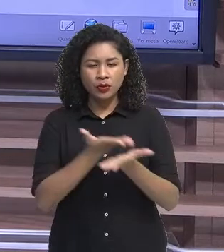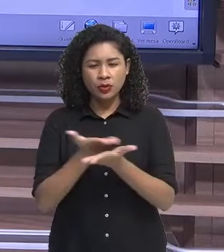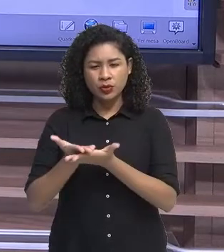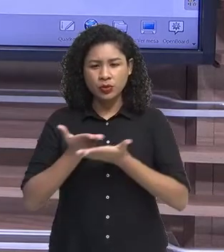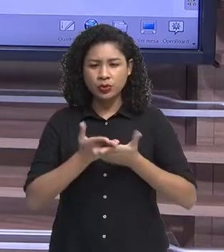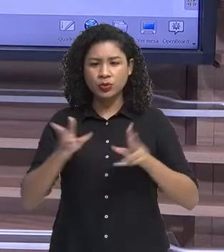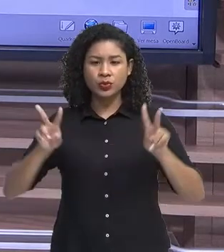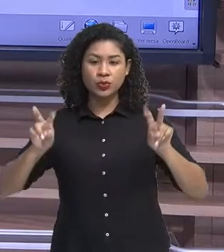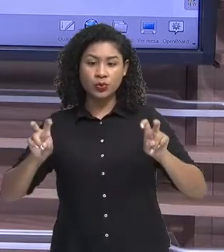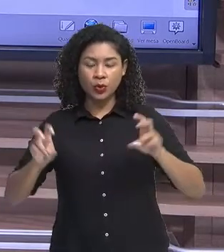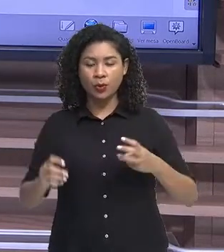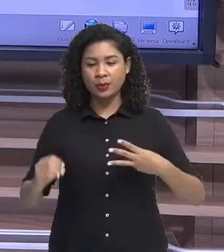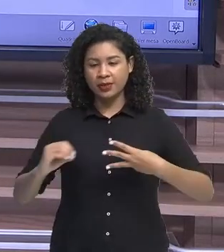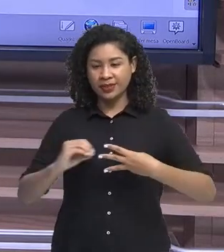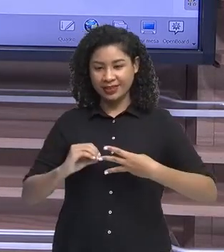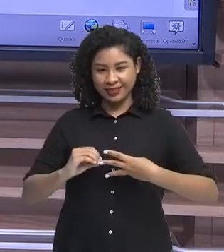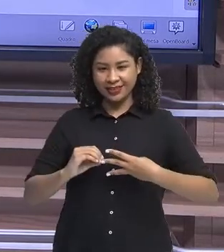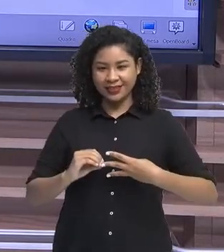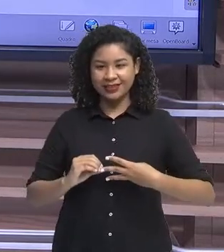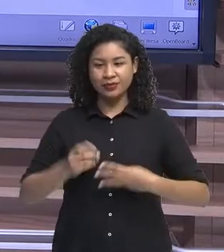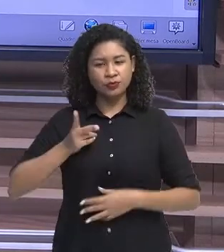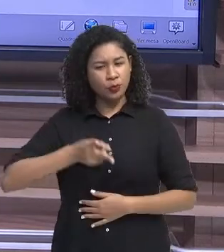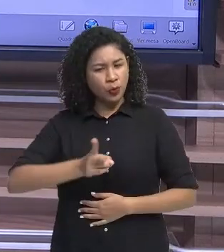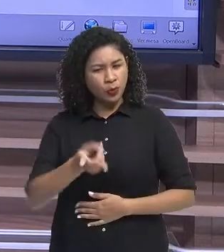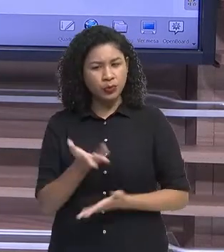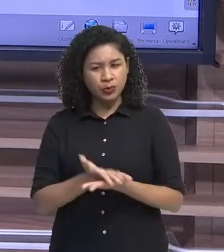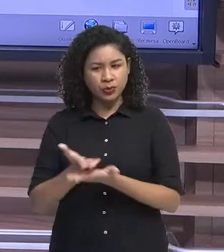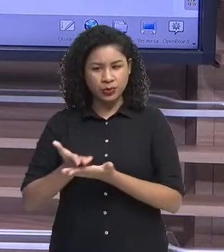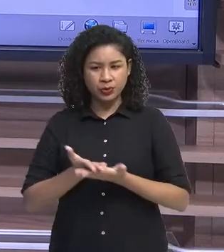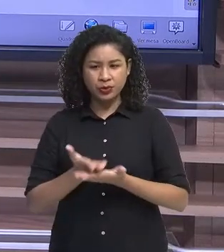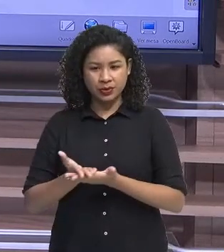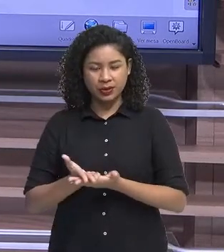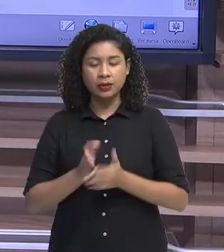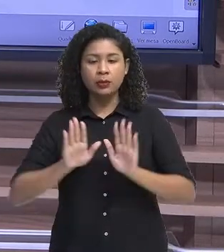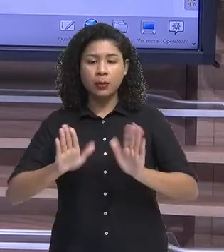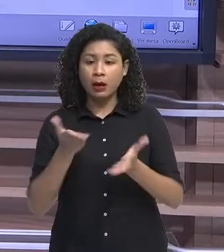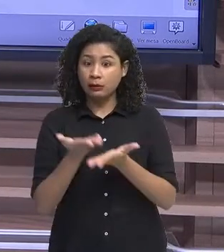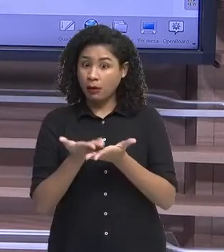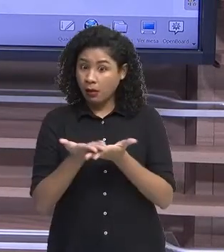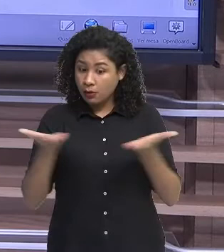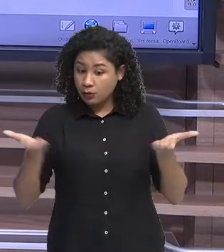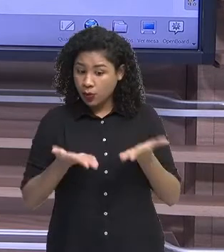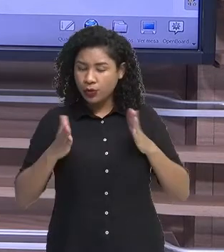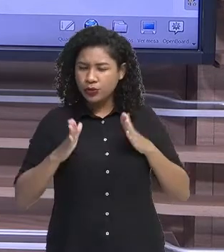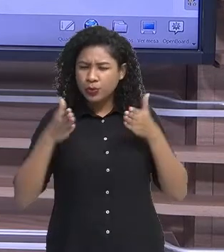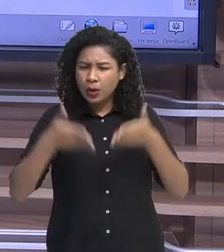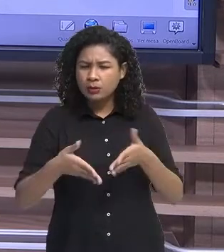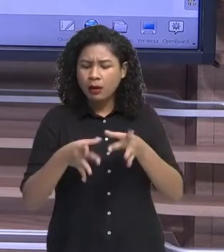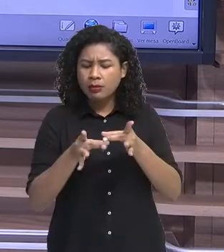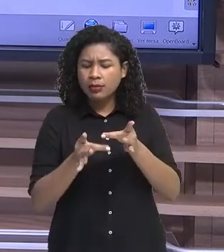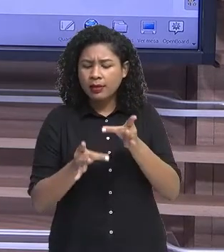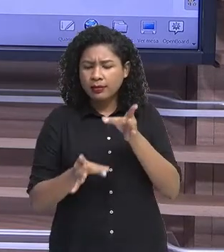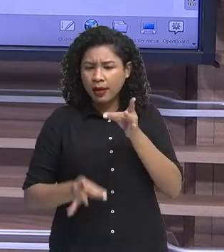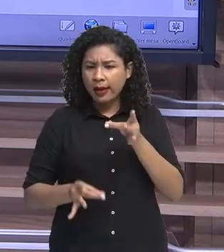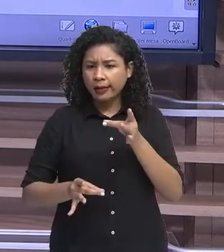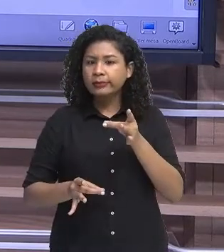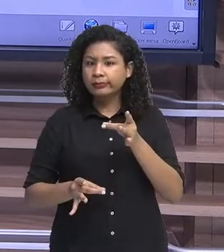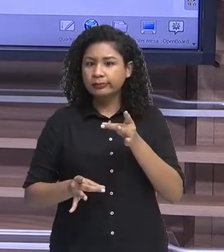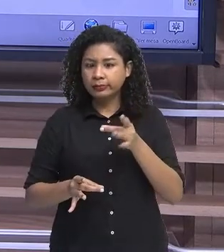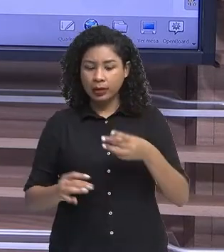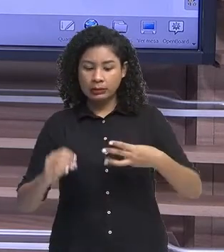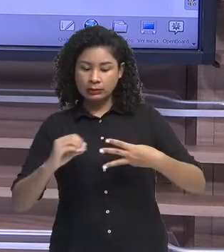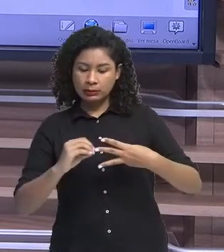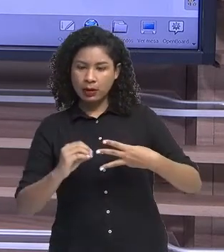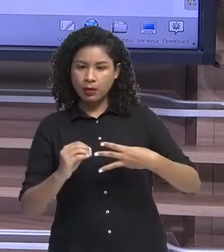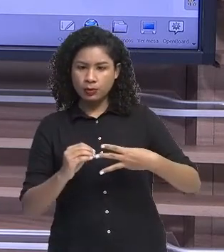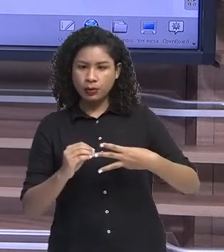vamos continuar falando sobre elas, só que na aula de hoje nós vamos falar com mais detalhes sobre o interior da